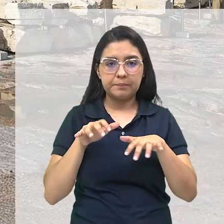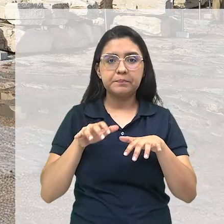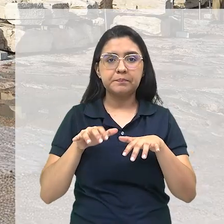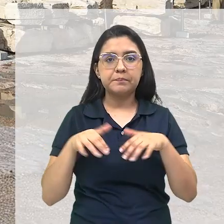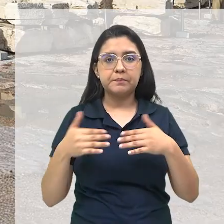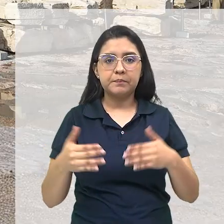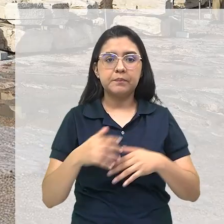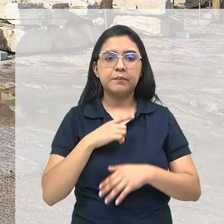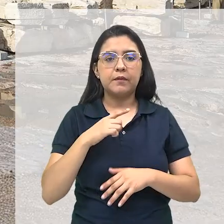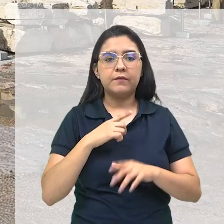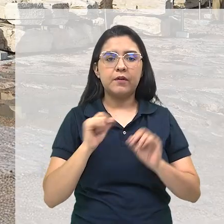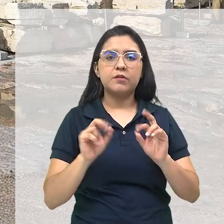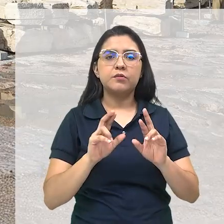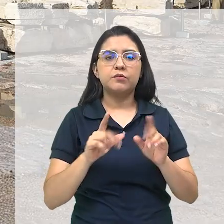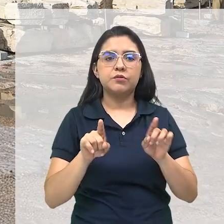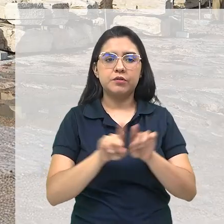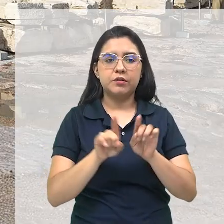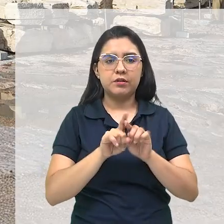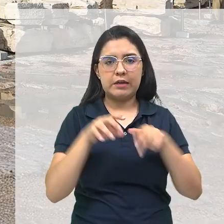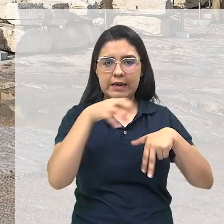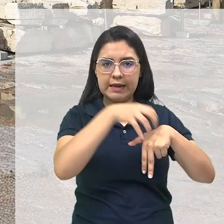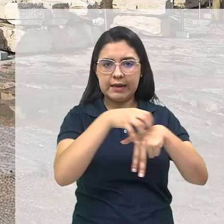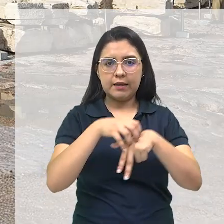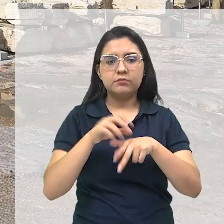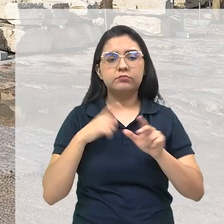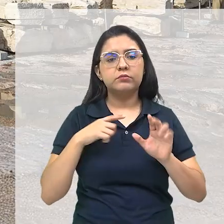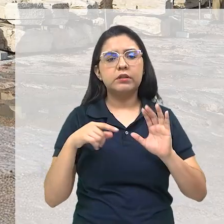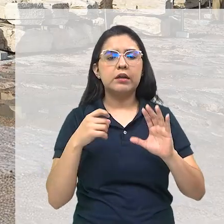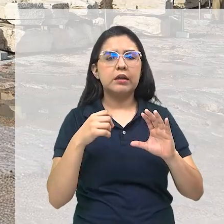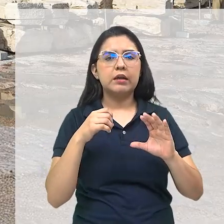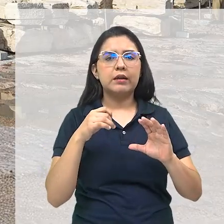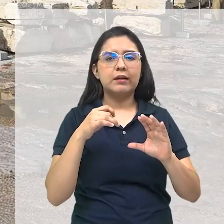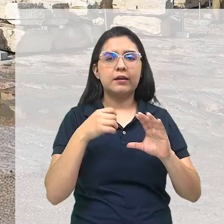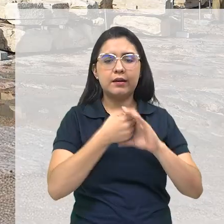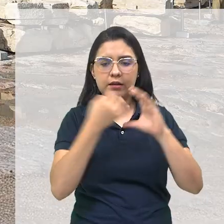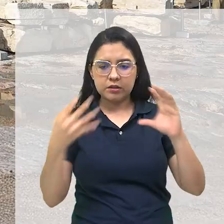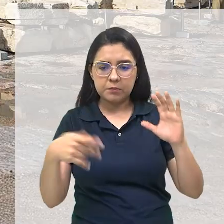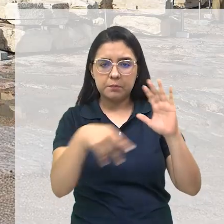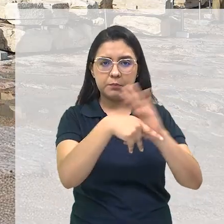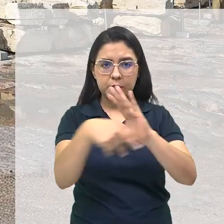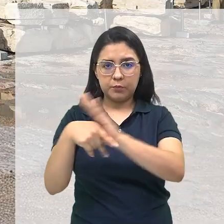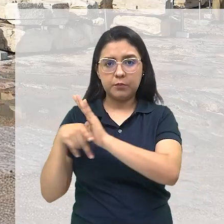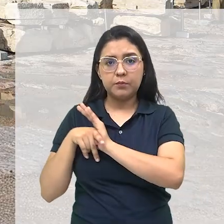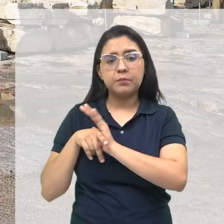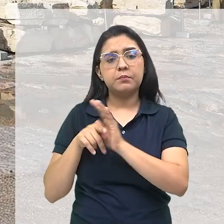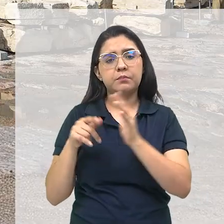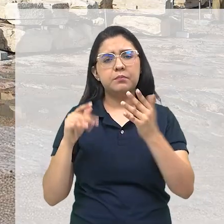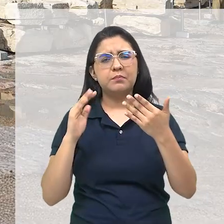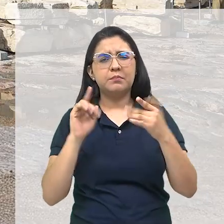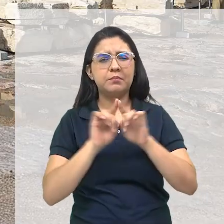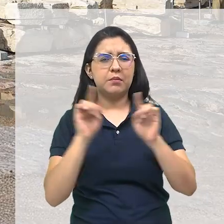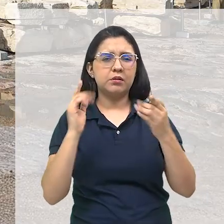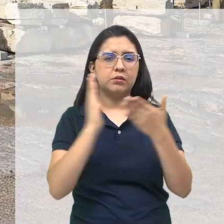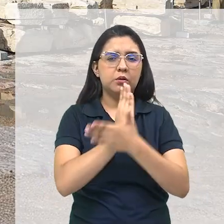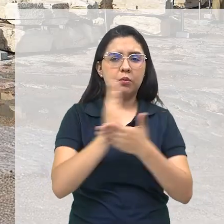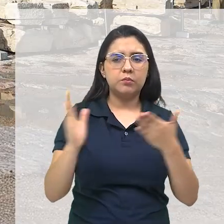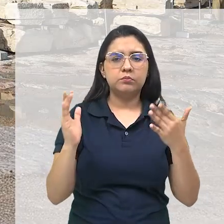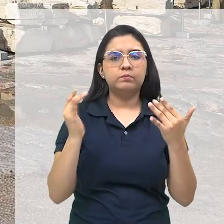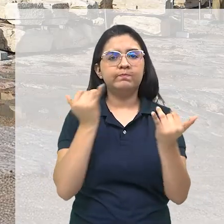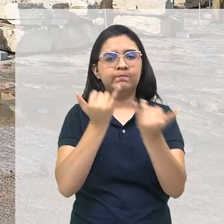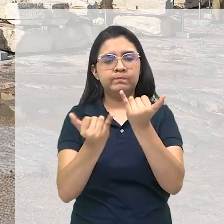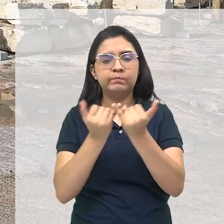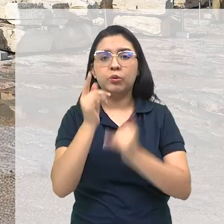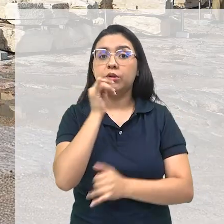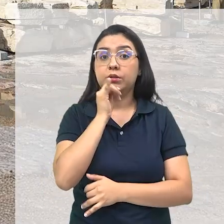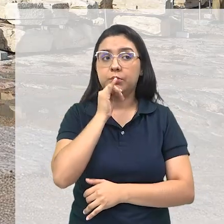cidades-estados, que eram vários reinos pequenos, cada um com a sua característica, mas que tinham coisas em comuns, como essa questão